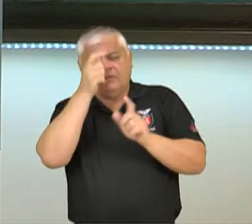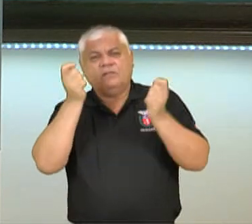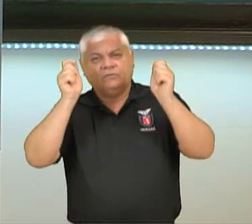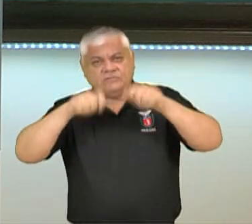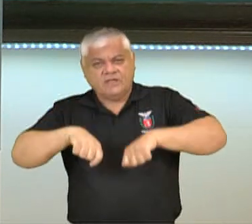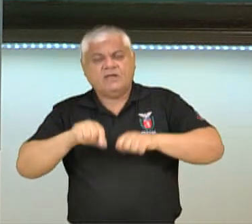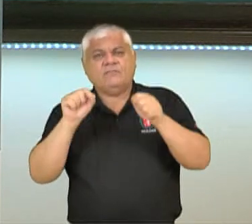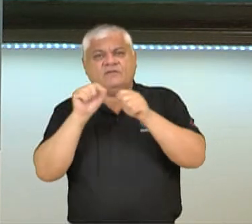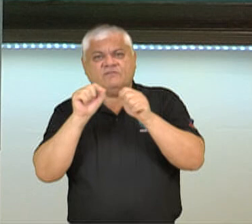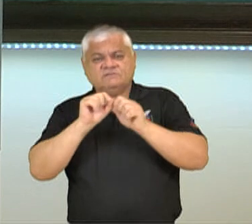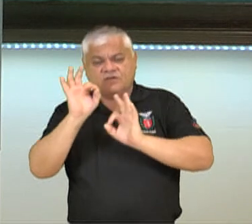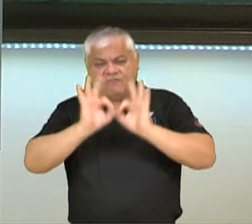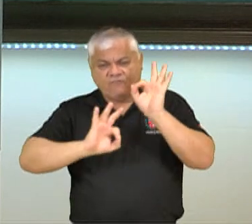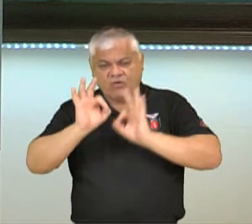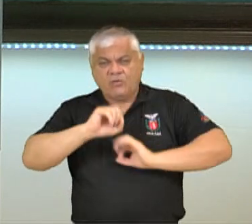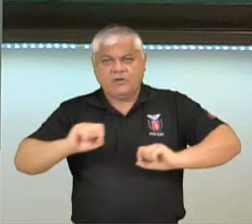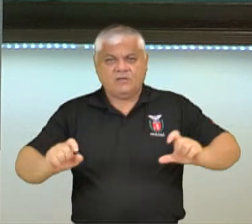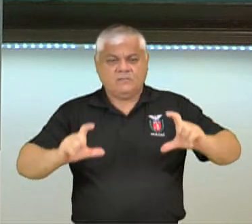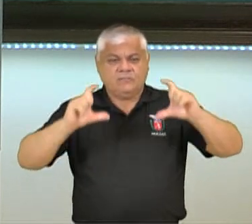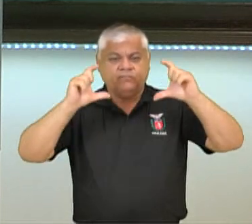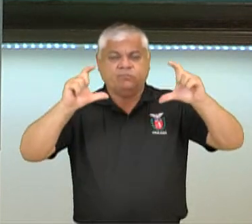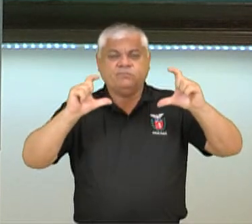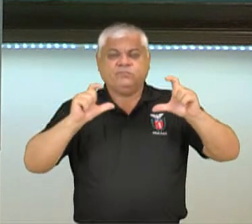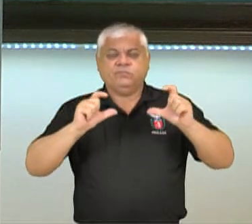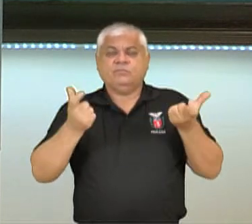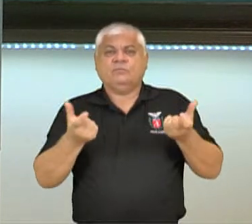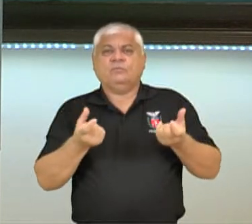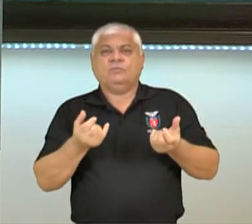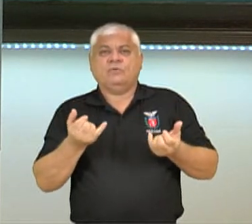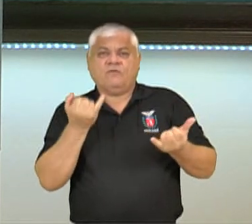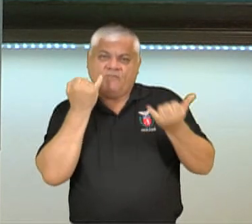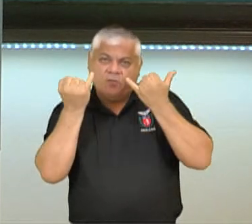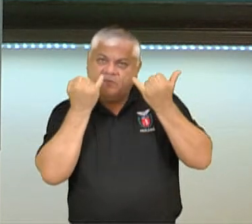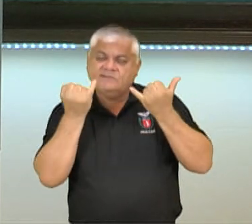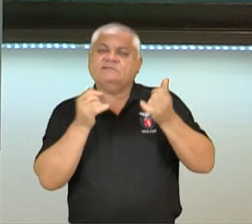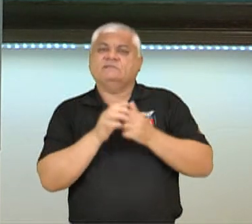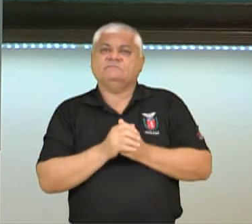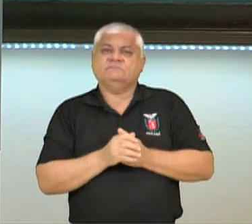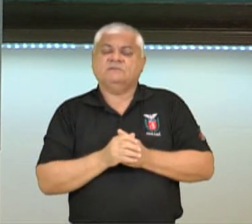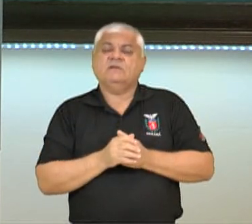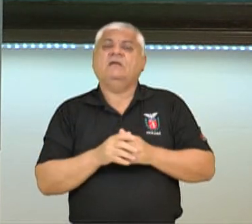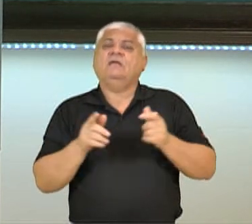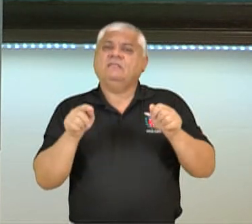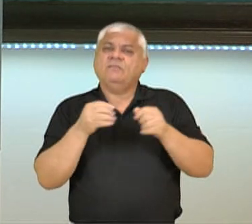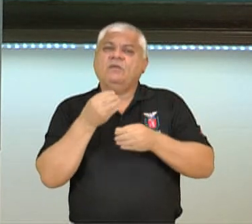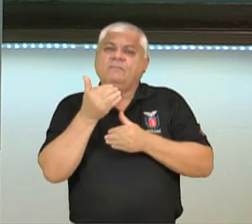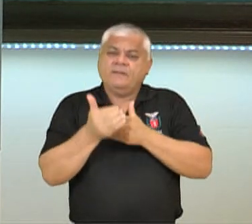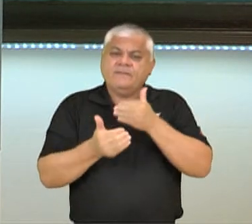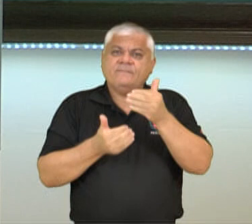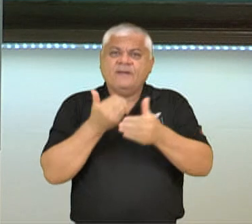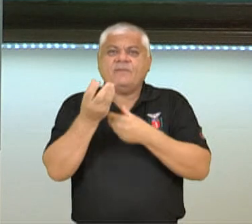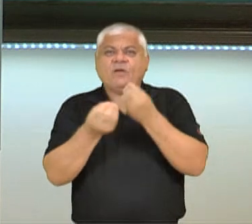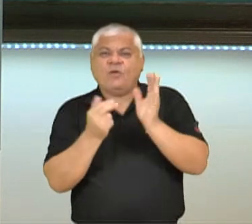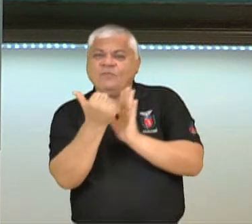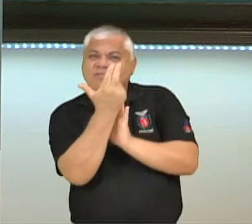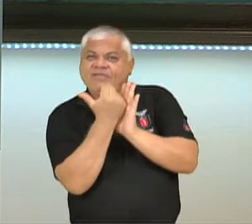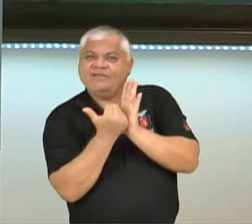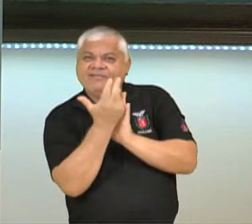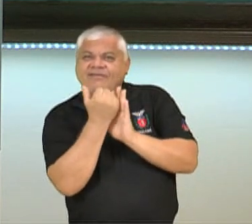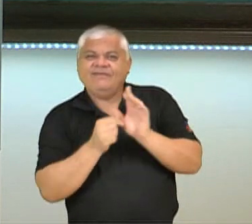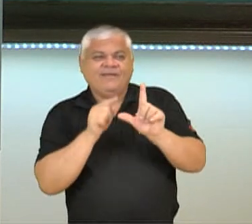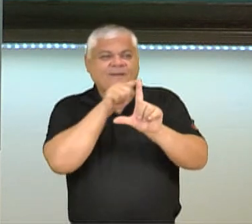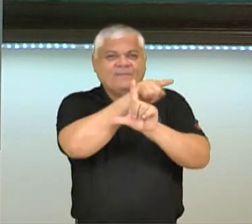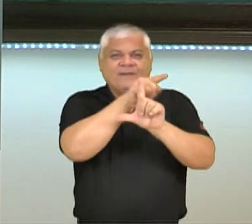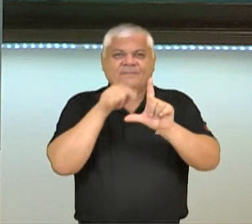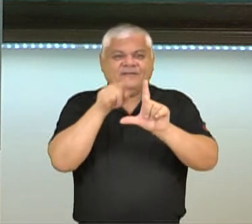mais uma forma, uma relação que possibilita obter essa informação. E também passo a passo de como representar graficamente